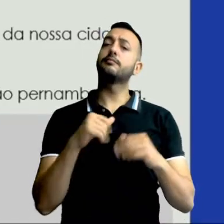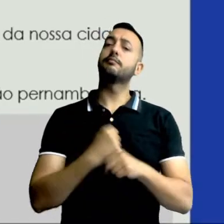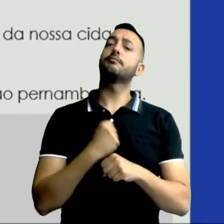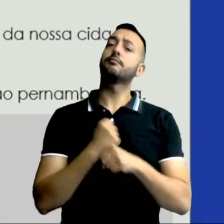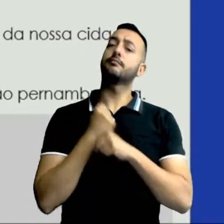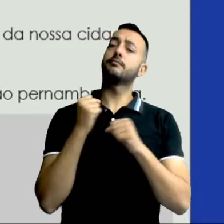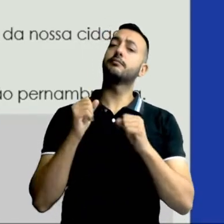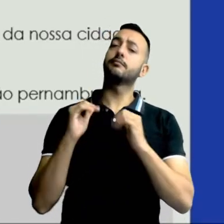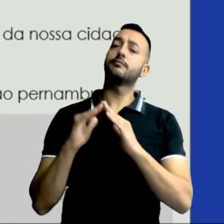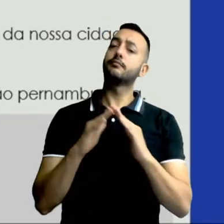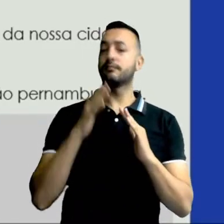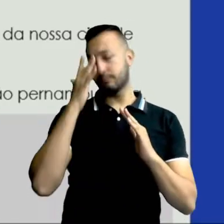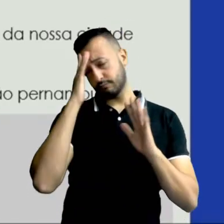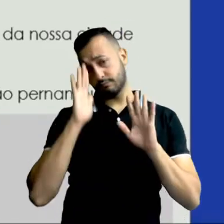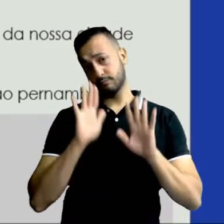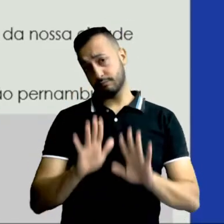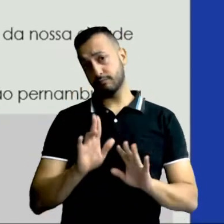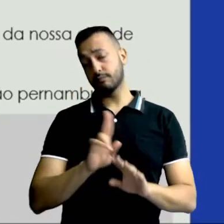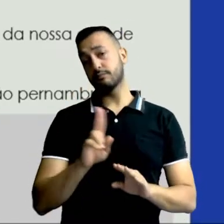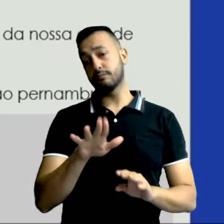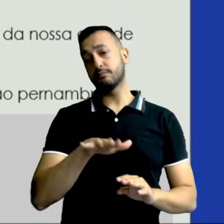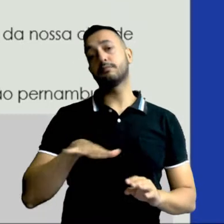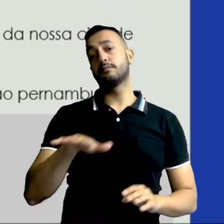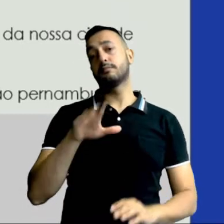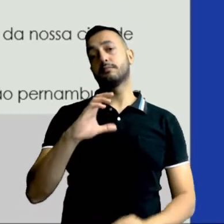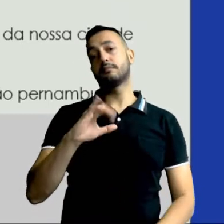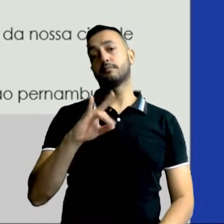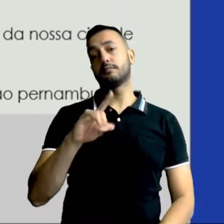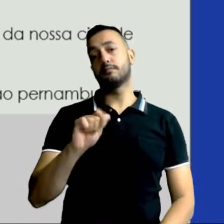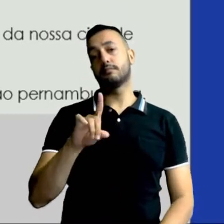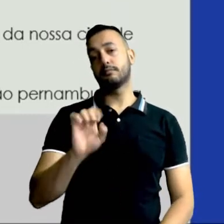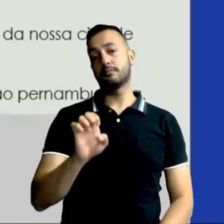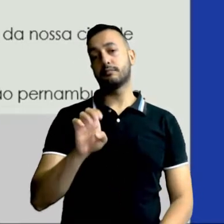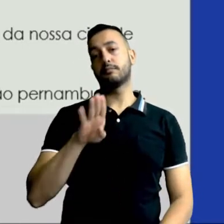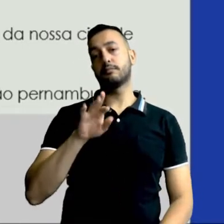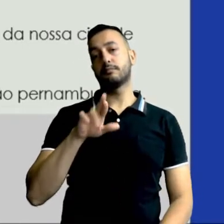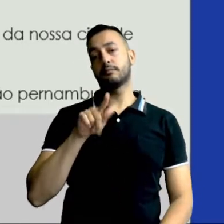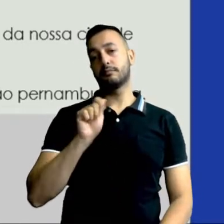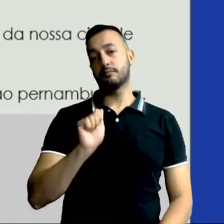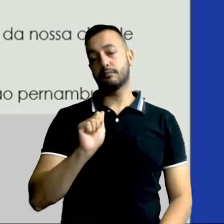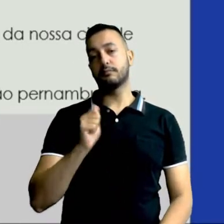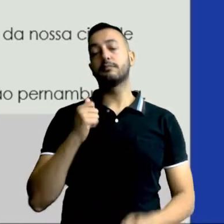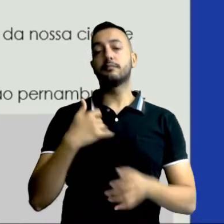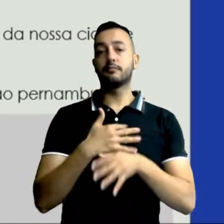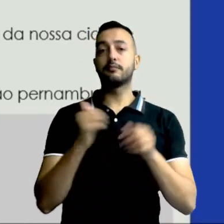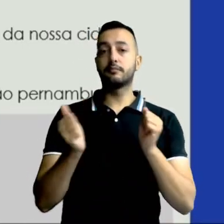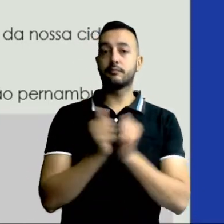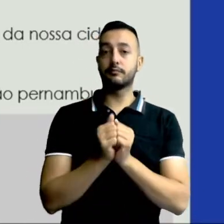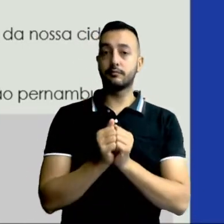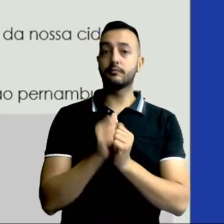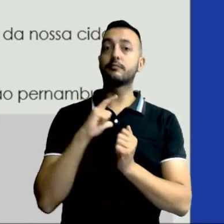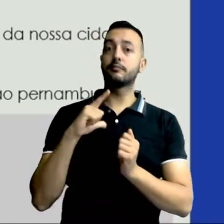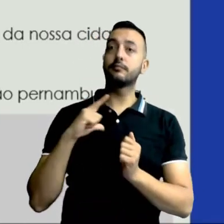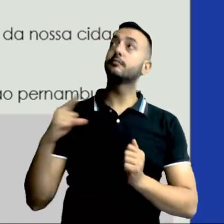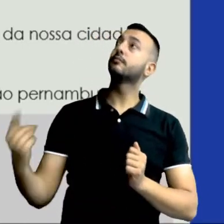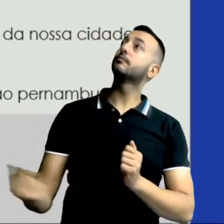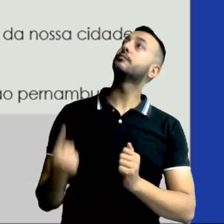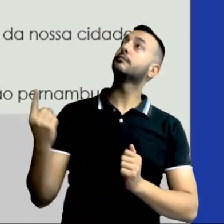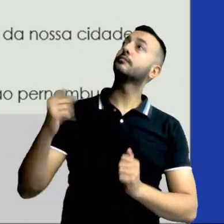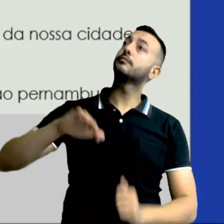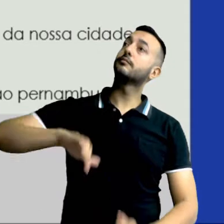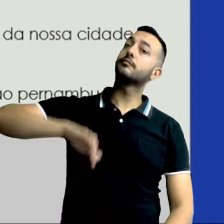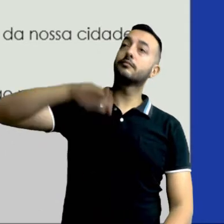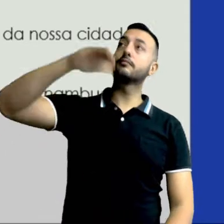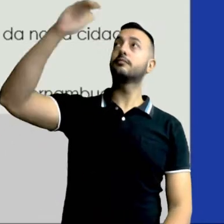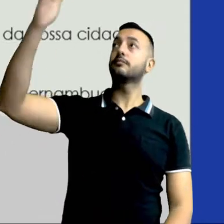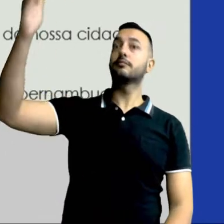e posto por nome é o sítio Cidade de Braga junto a esta cidade está um alto e empinado